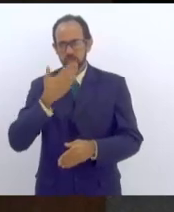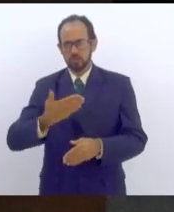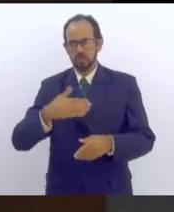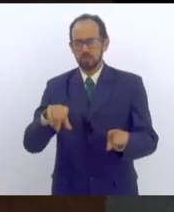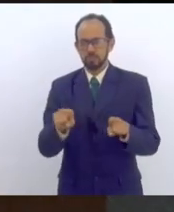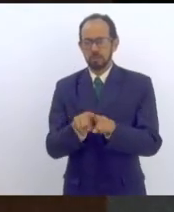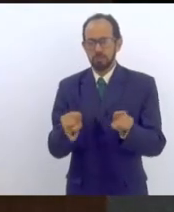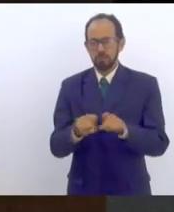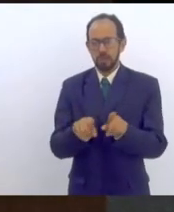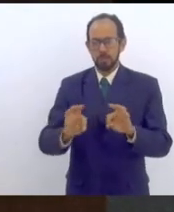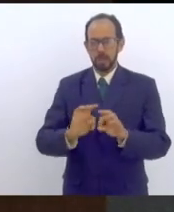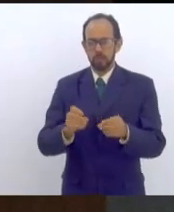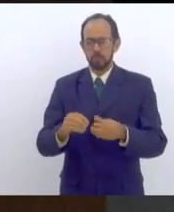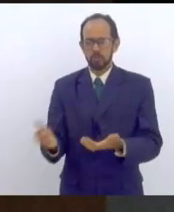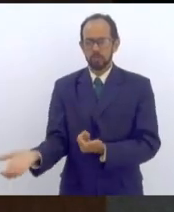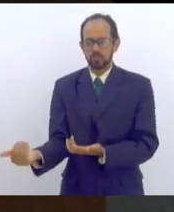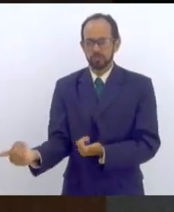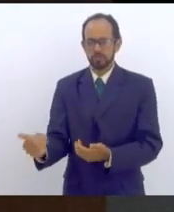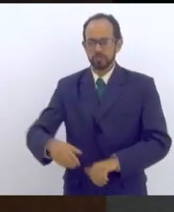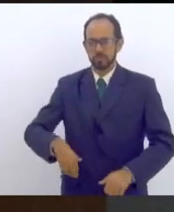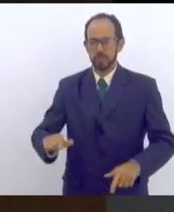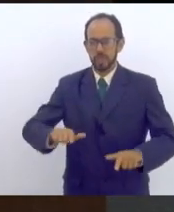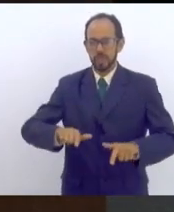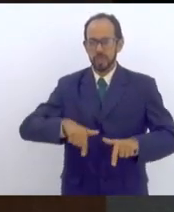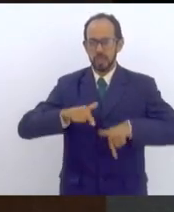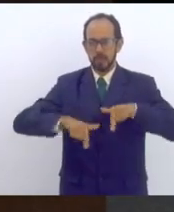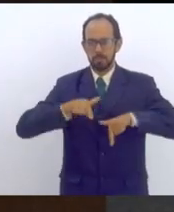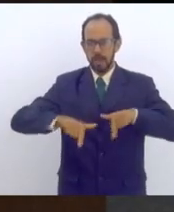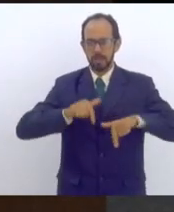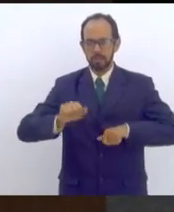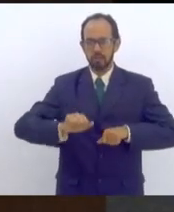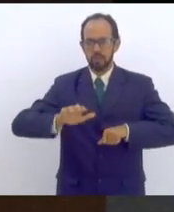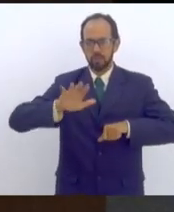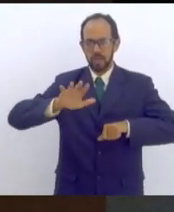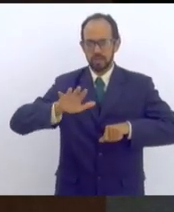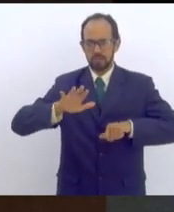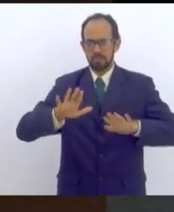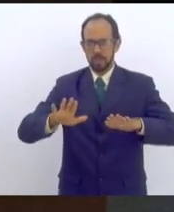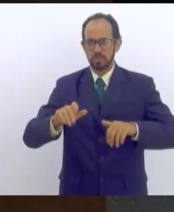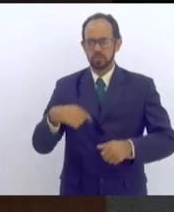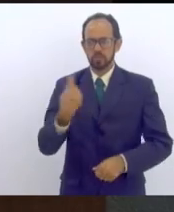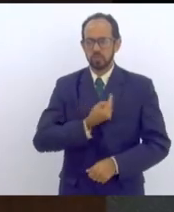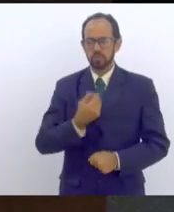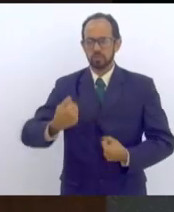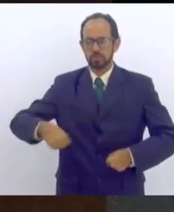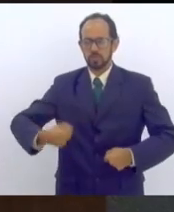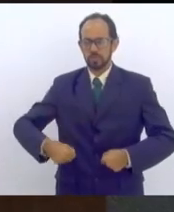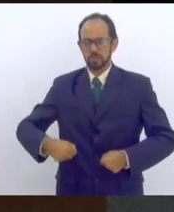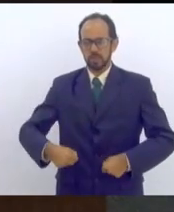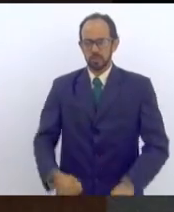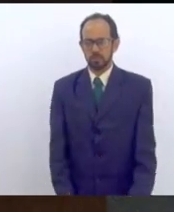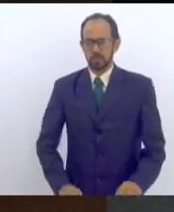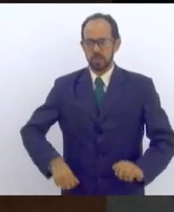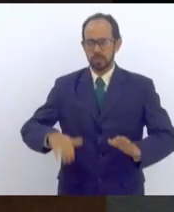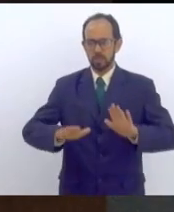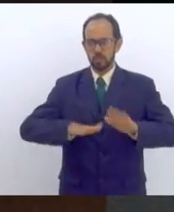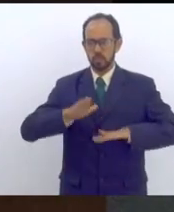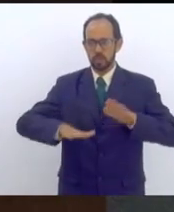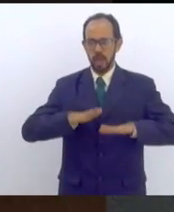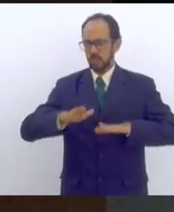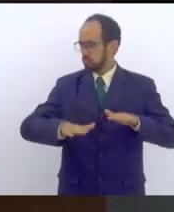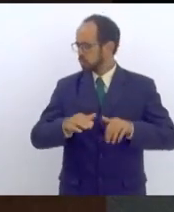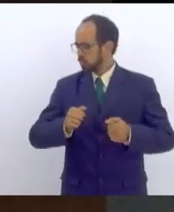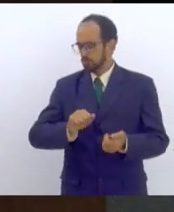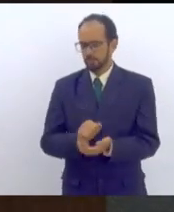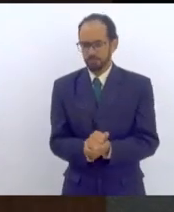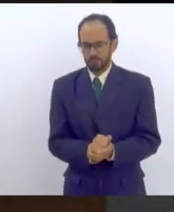que atua nas favelas com esse tema. E nós precisamos ter muito esse cuidado, né, na votação aqui. Respeito a posição